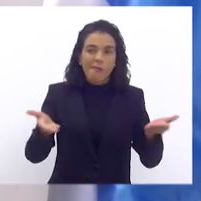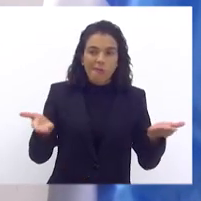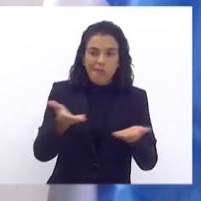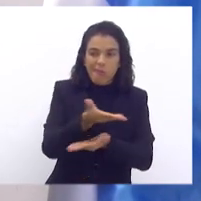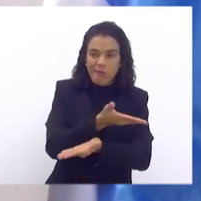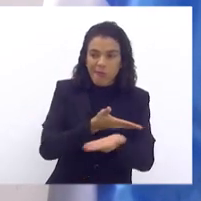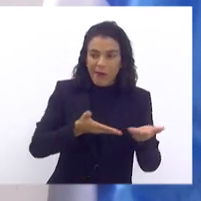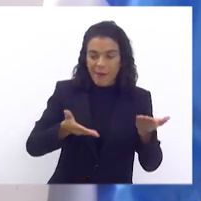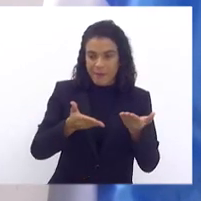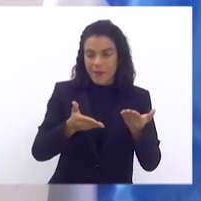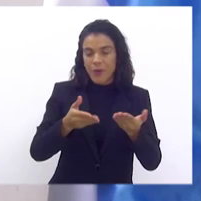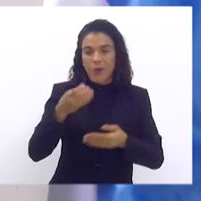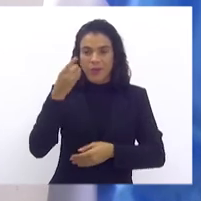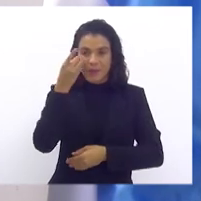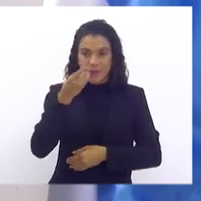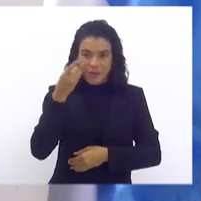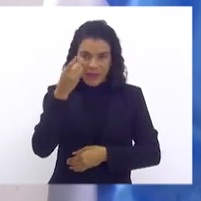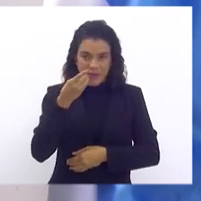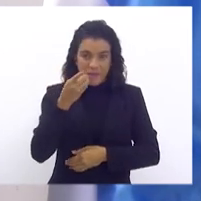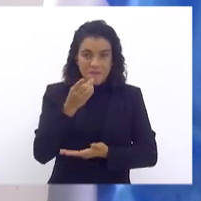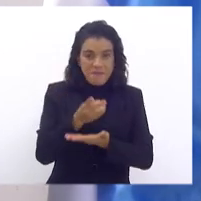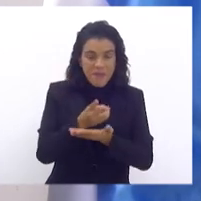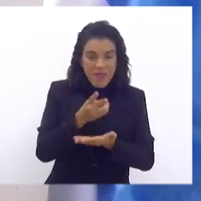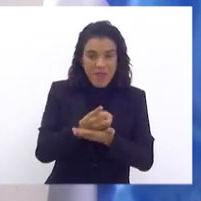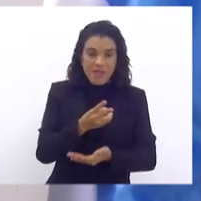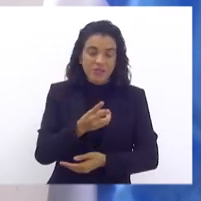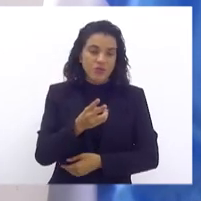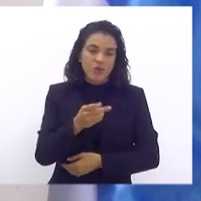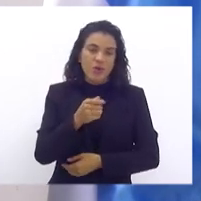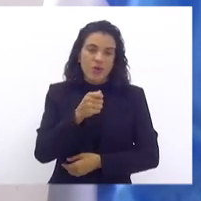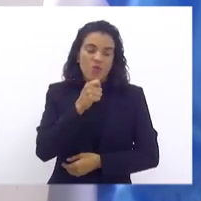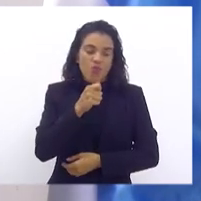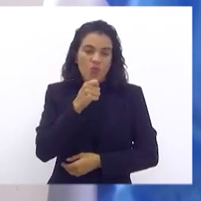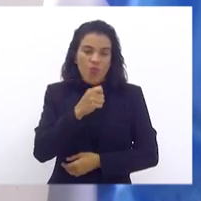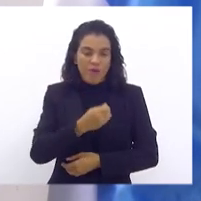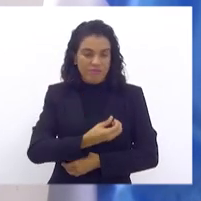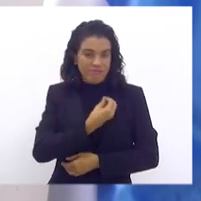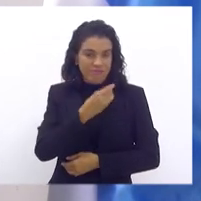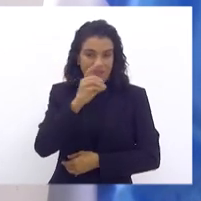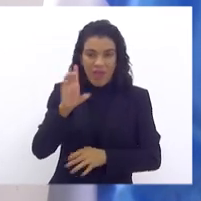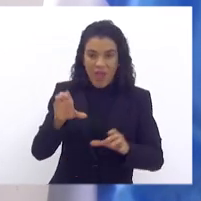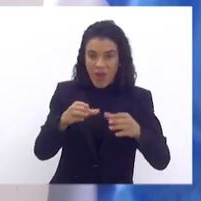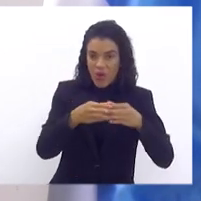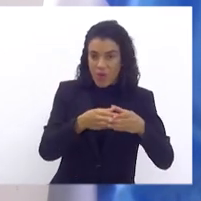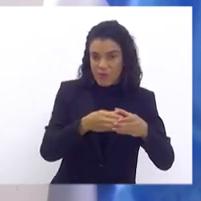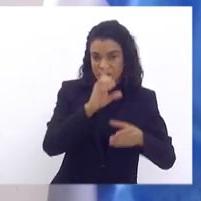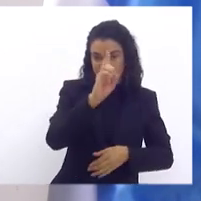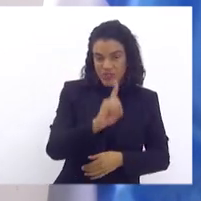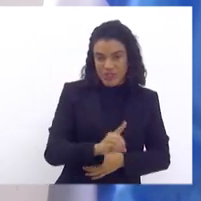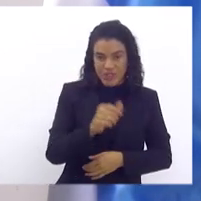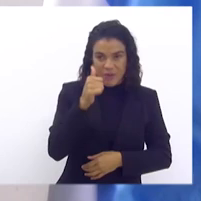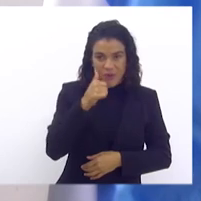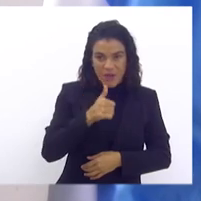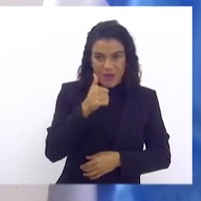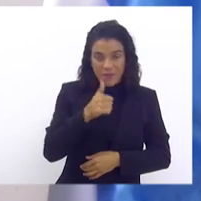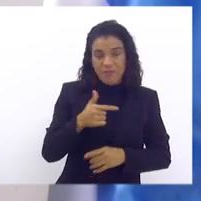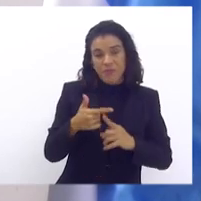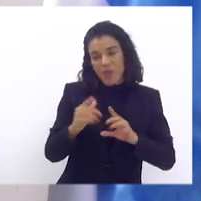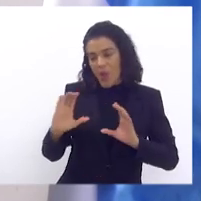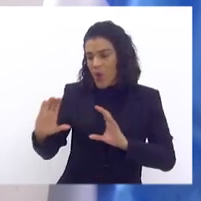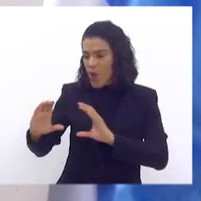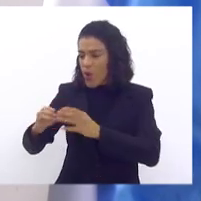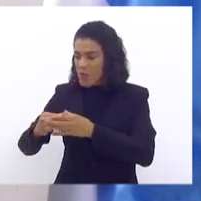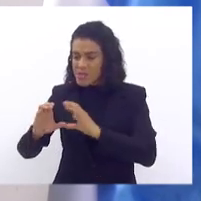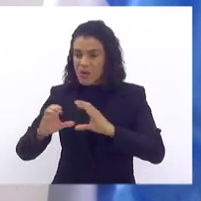independente de estarem ou não na Comissão dos Direitos da Mulher, porque em todas as comissões acaba